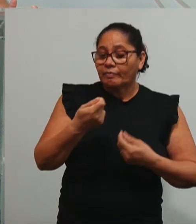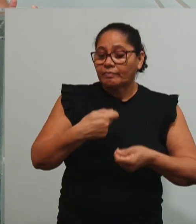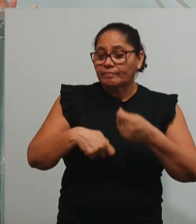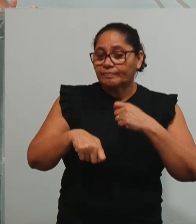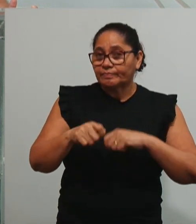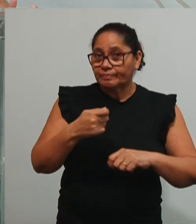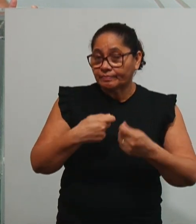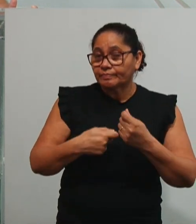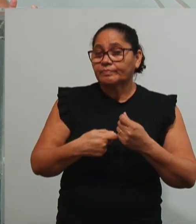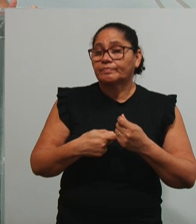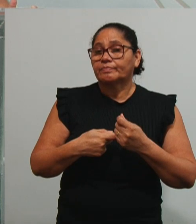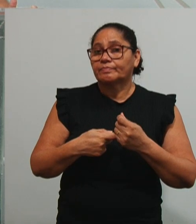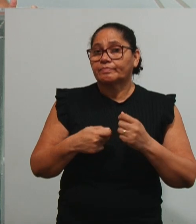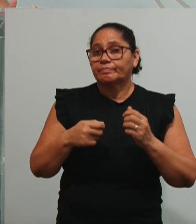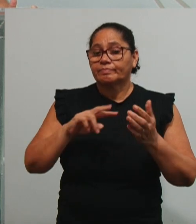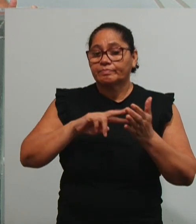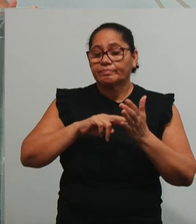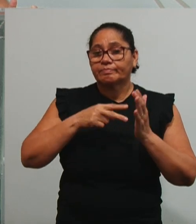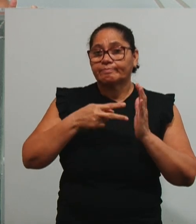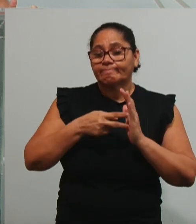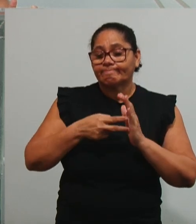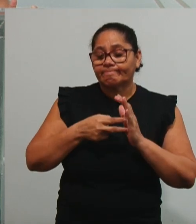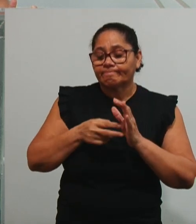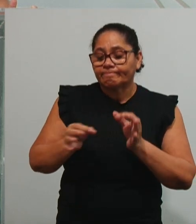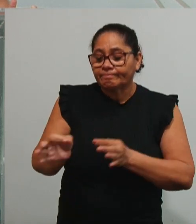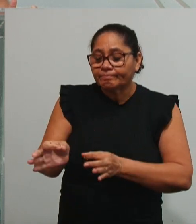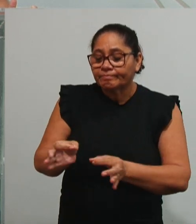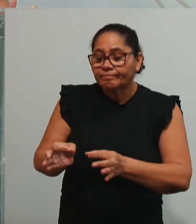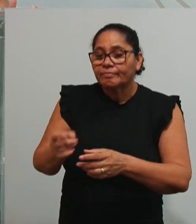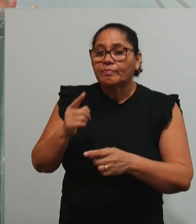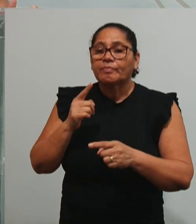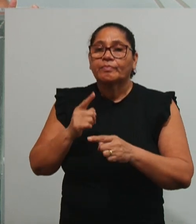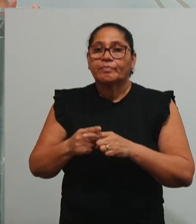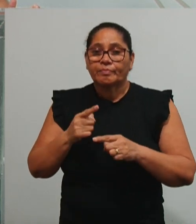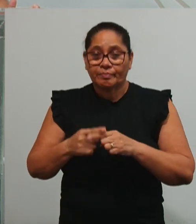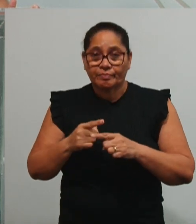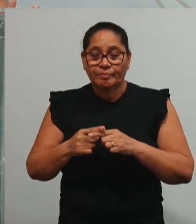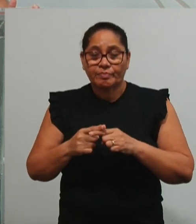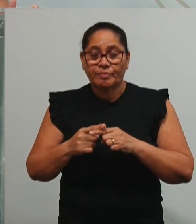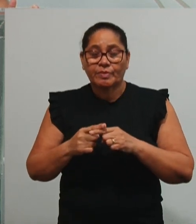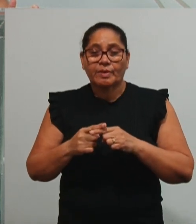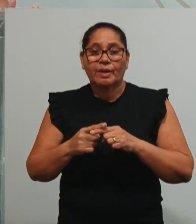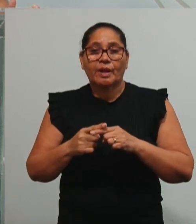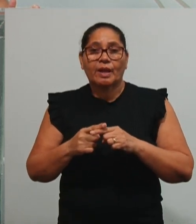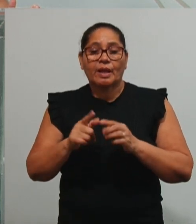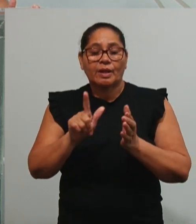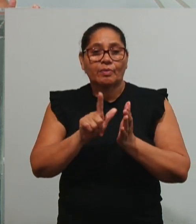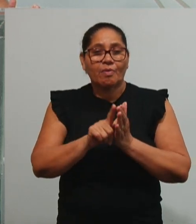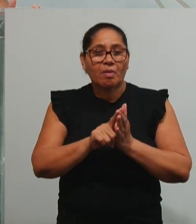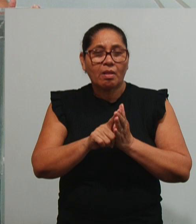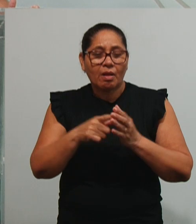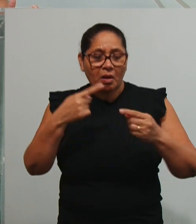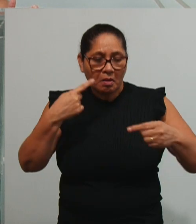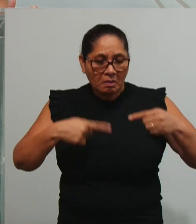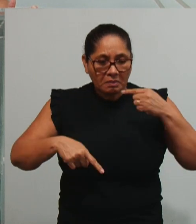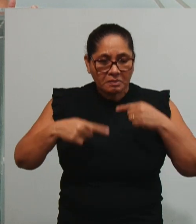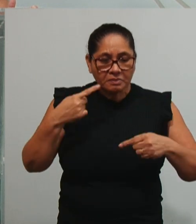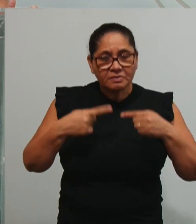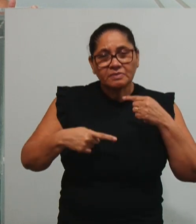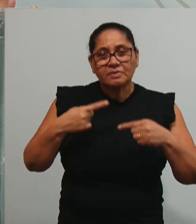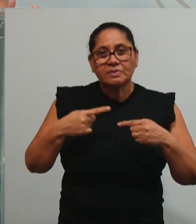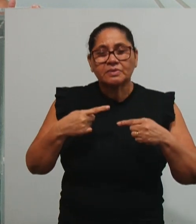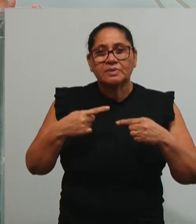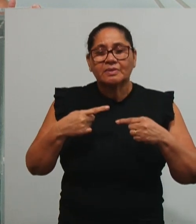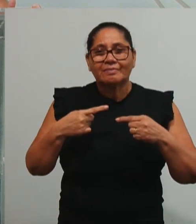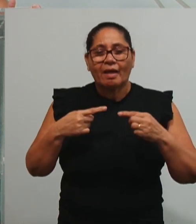administração, especificamente de planejamento, porque, acima de tudo, ele é um livro crítico,